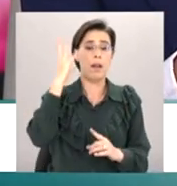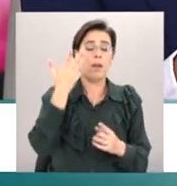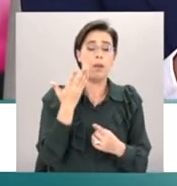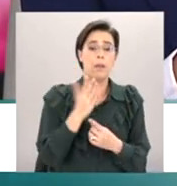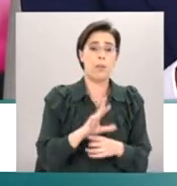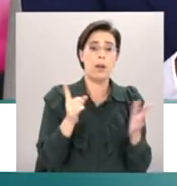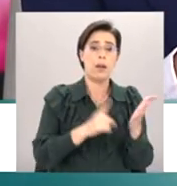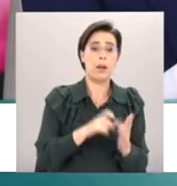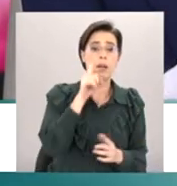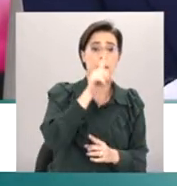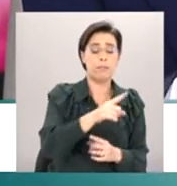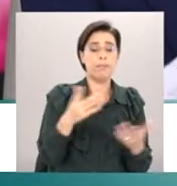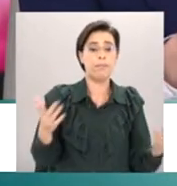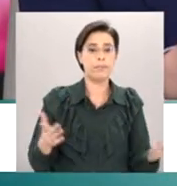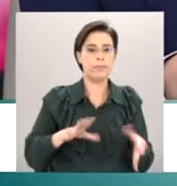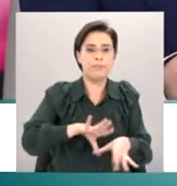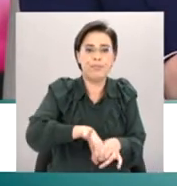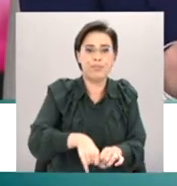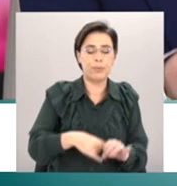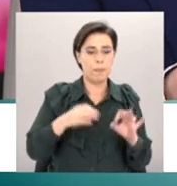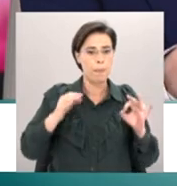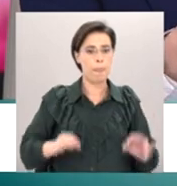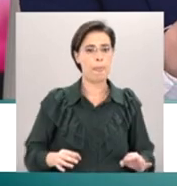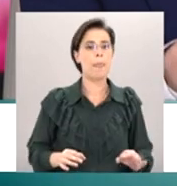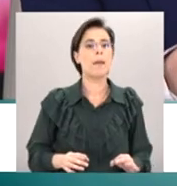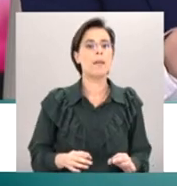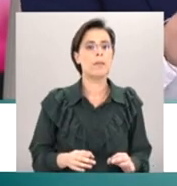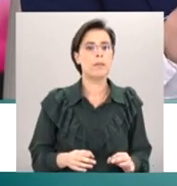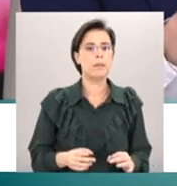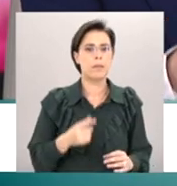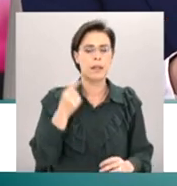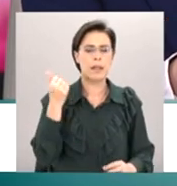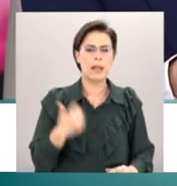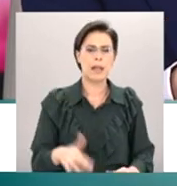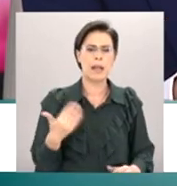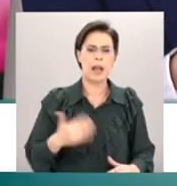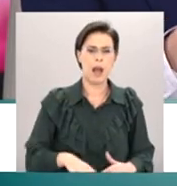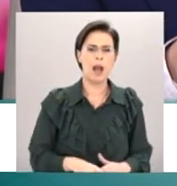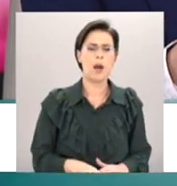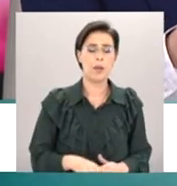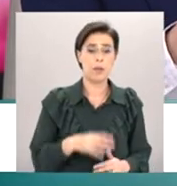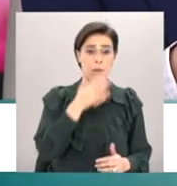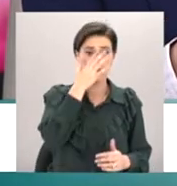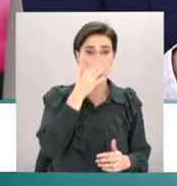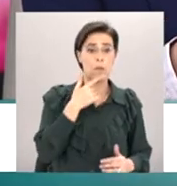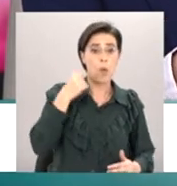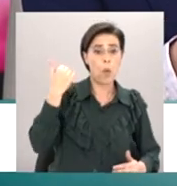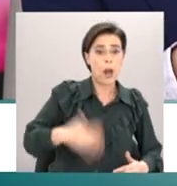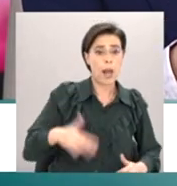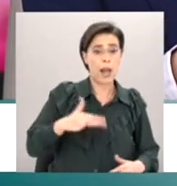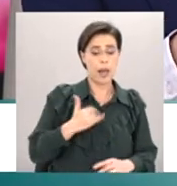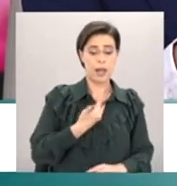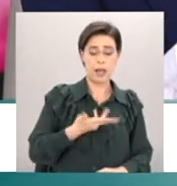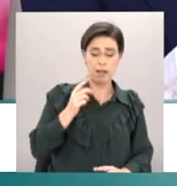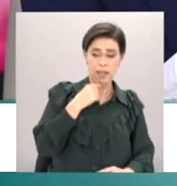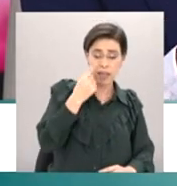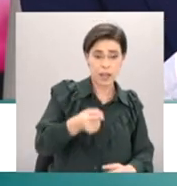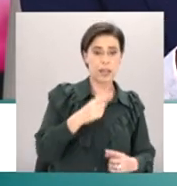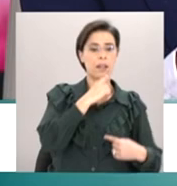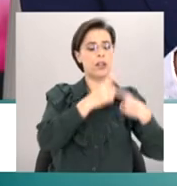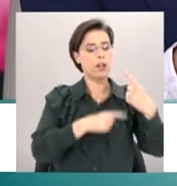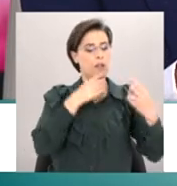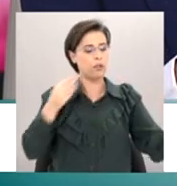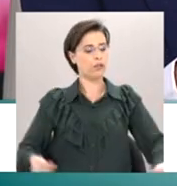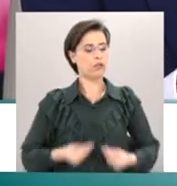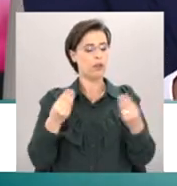por exemplo os Estados Unidos e é uma catástrofe fica muito cara fica muito caro a iniciativa Liberal para a